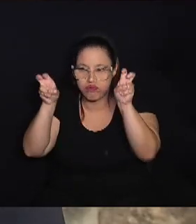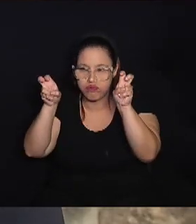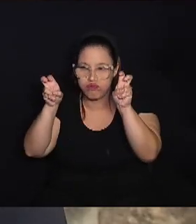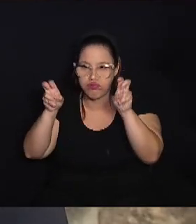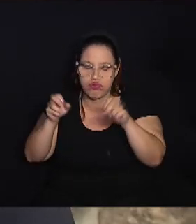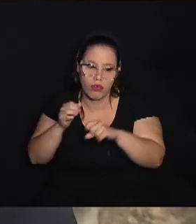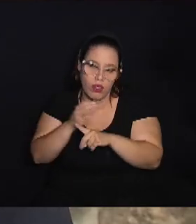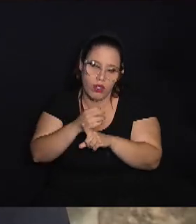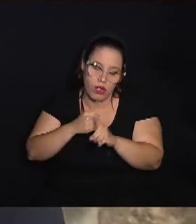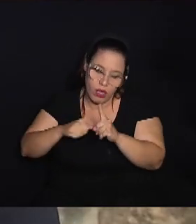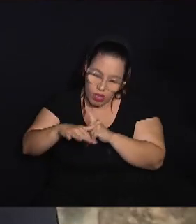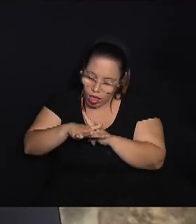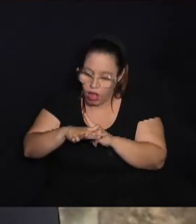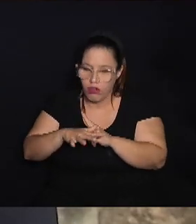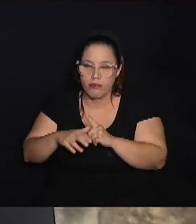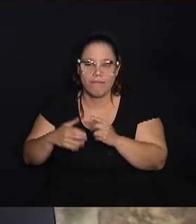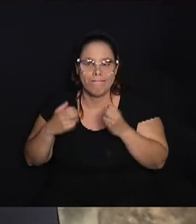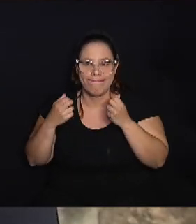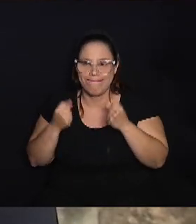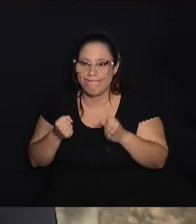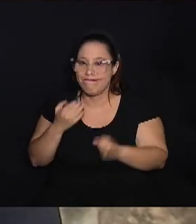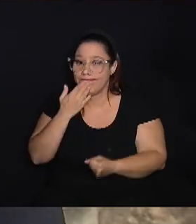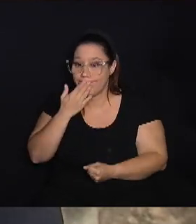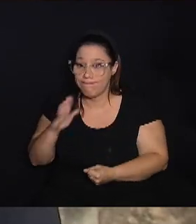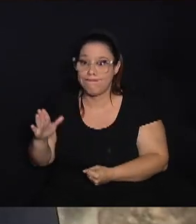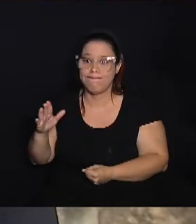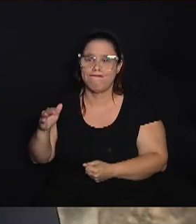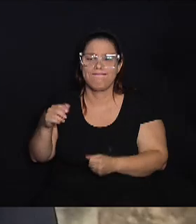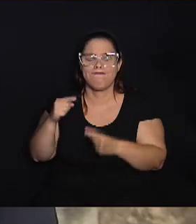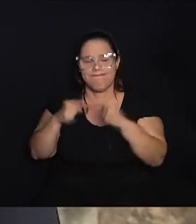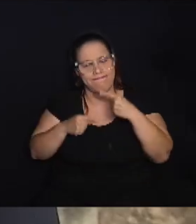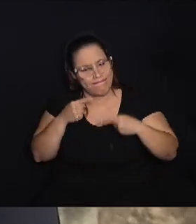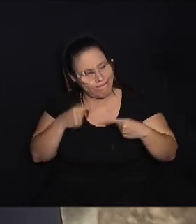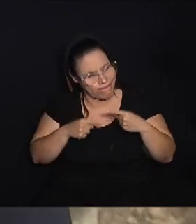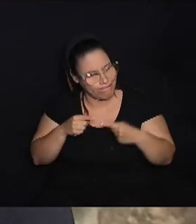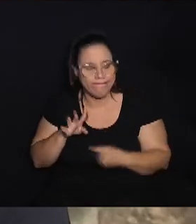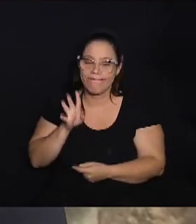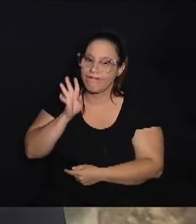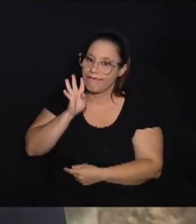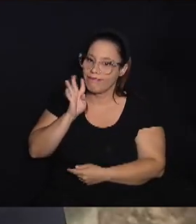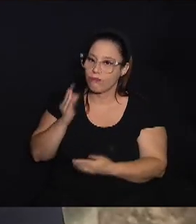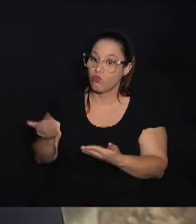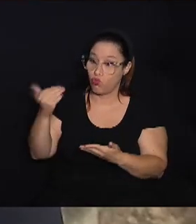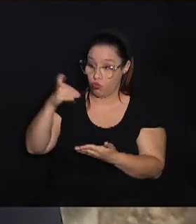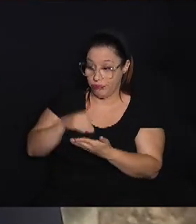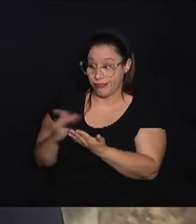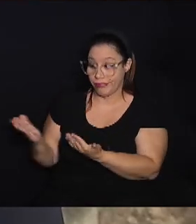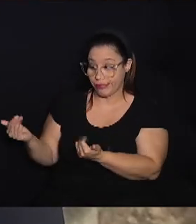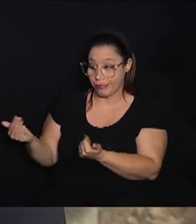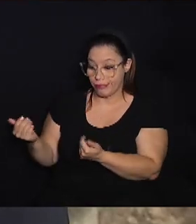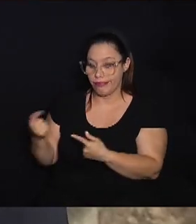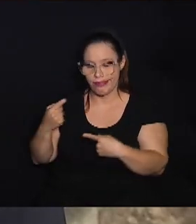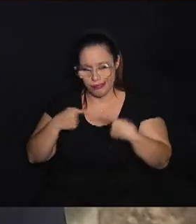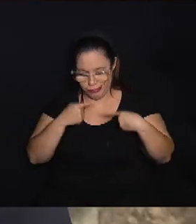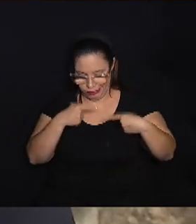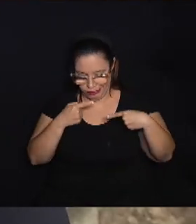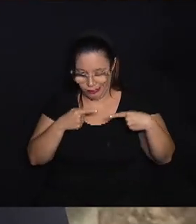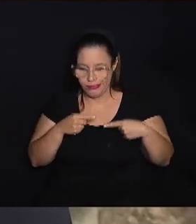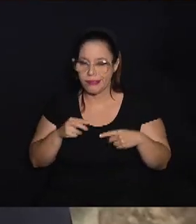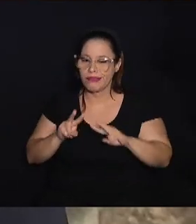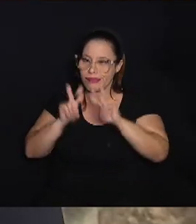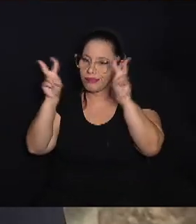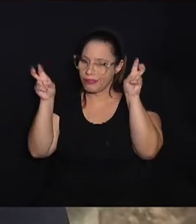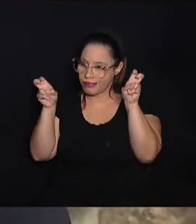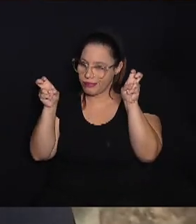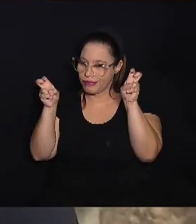social pede mesmo, é um momento que a sociedade está pedindo para ser discutido e é legal a gente trazer a galerinha nova discutindo esse assunto, porque é eles que